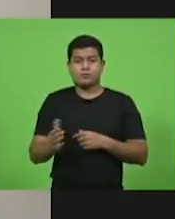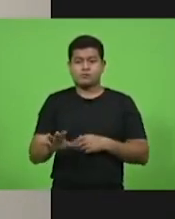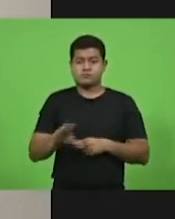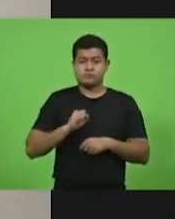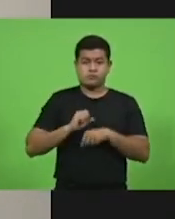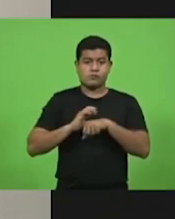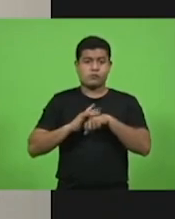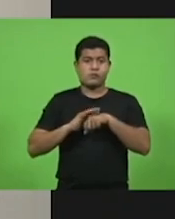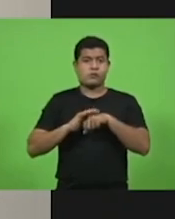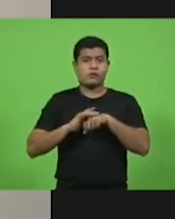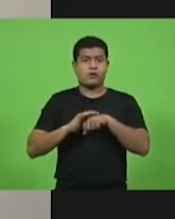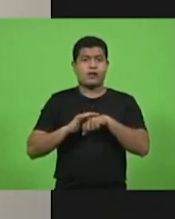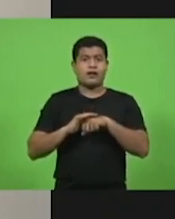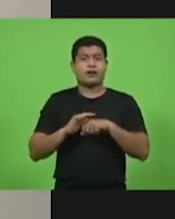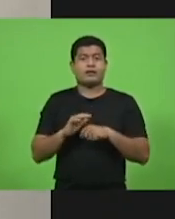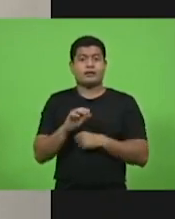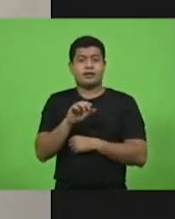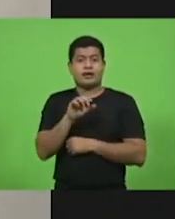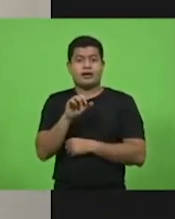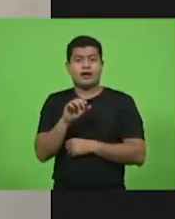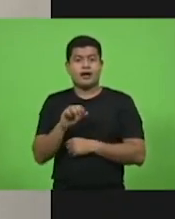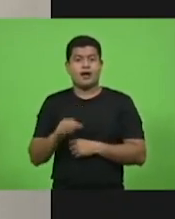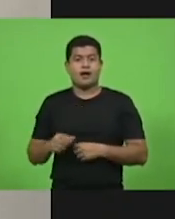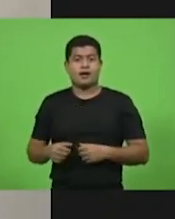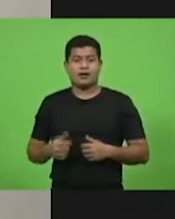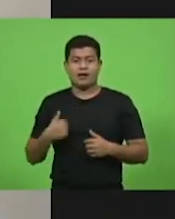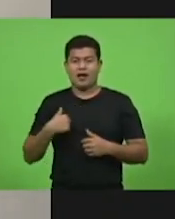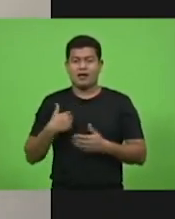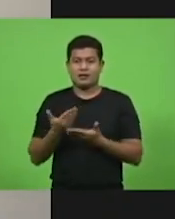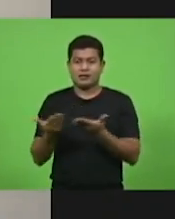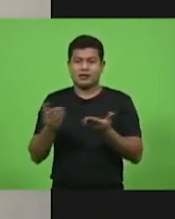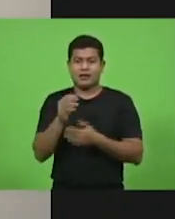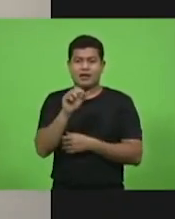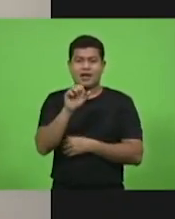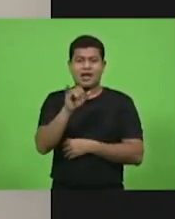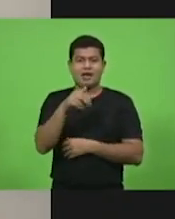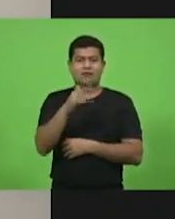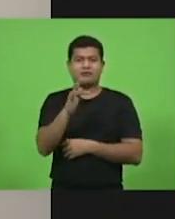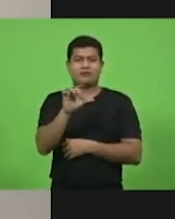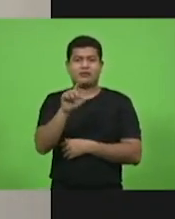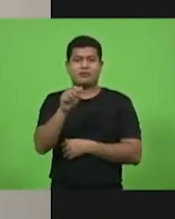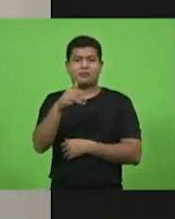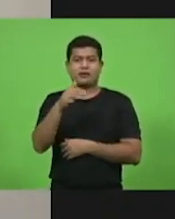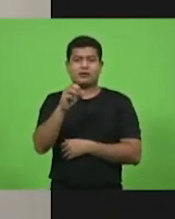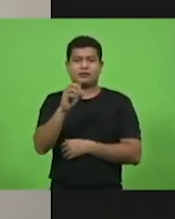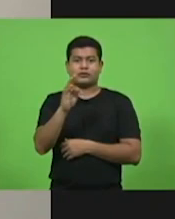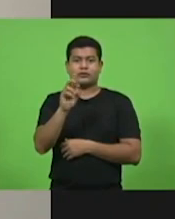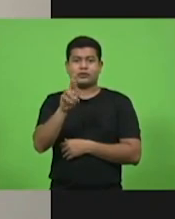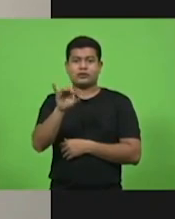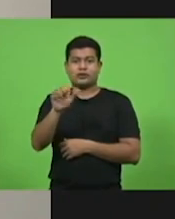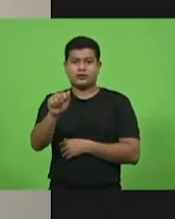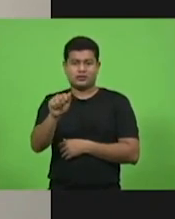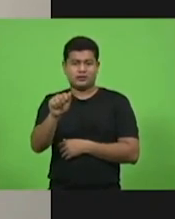a síndrome inflamatória multissistêmica pediátrica.